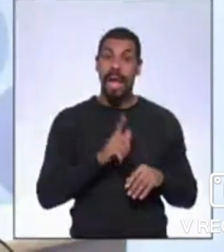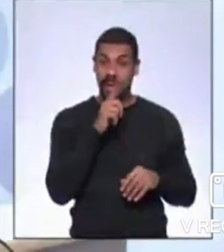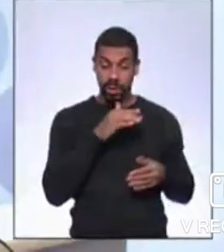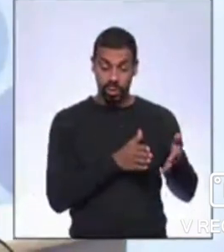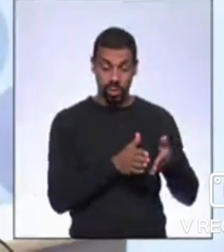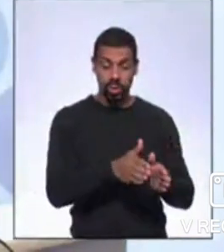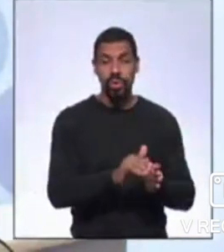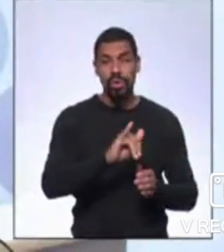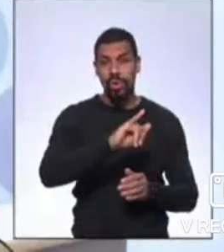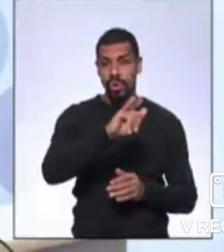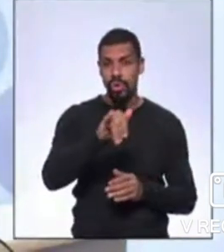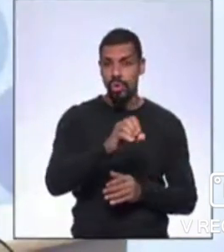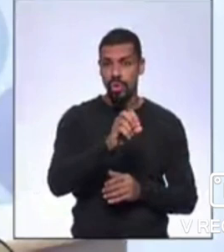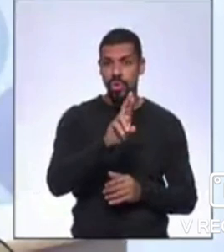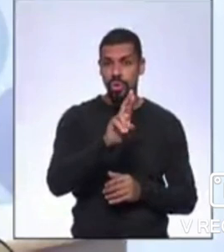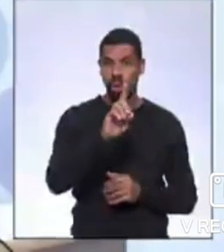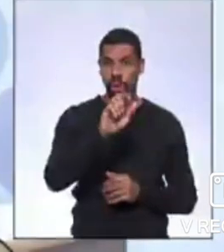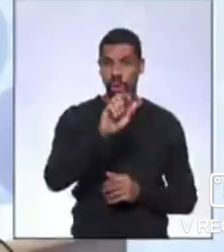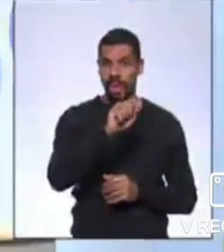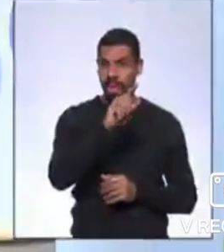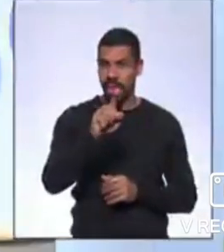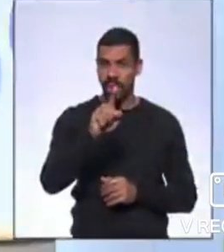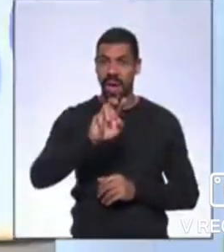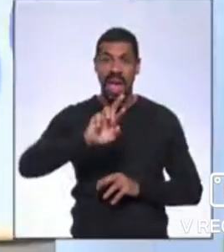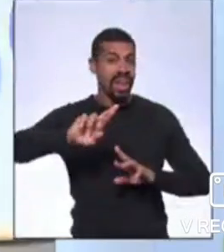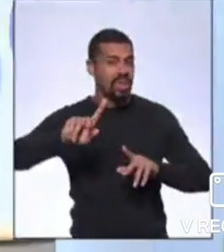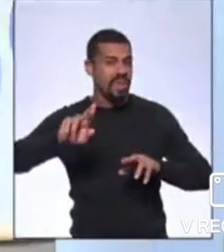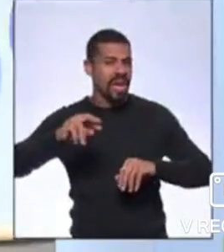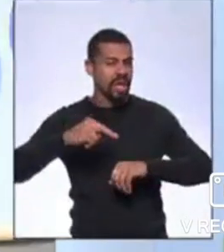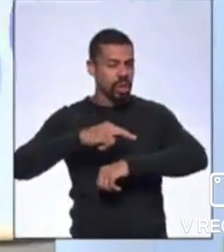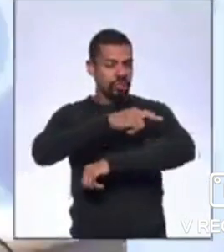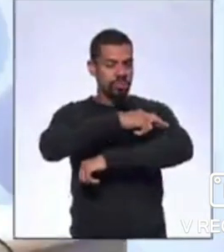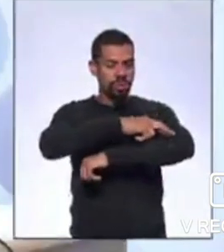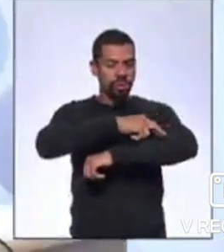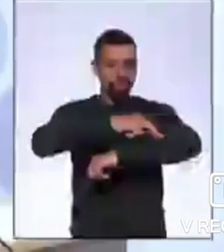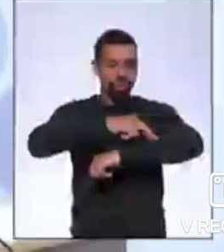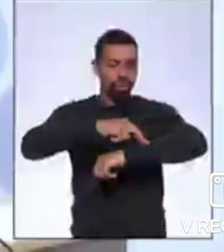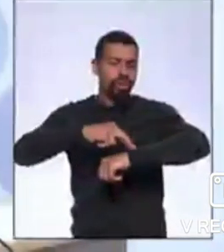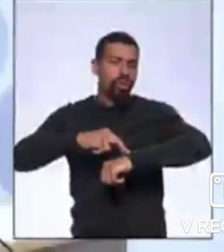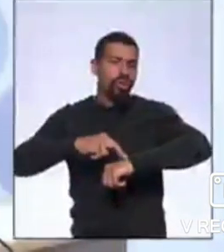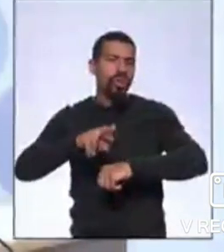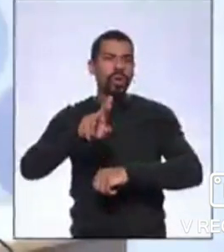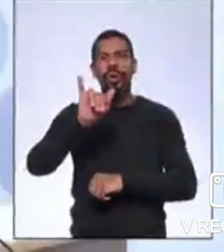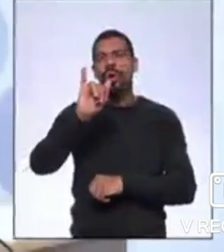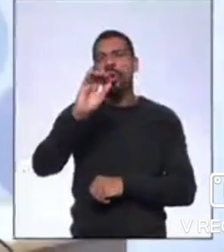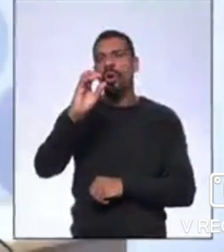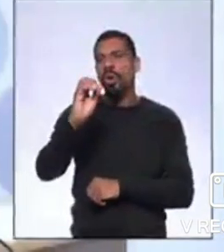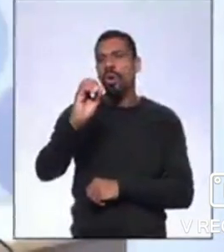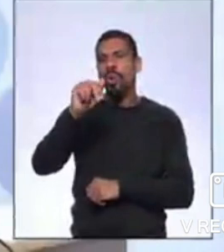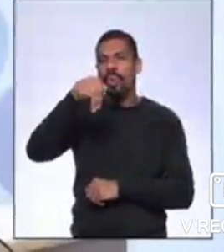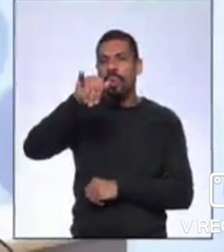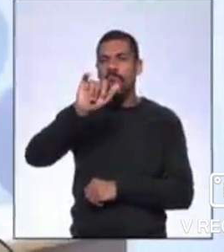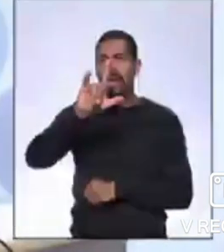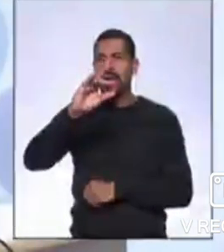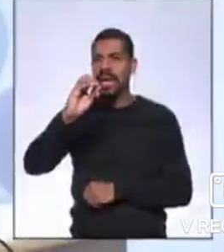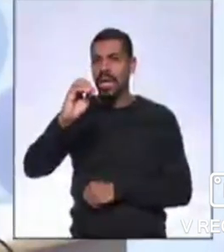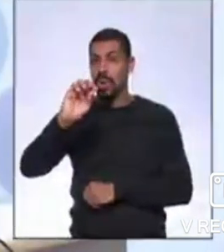gente, não era nenhum rio Nilo, né, professor Carlos? Não. Era um rio um pouquinho michuruquinho, né? Não tinha aquela abundância de águas, não tinham